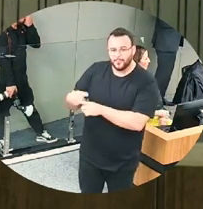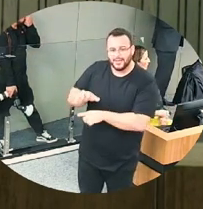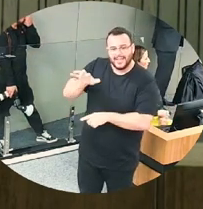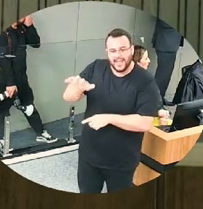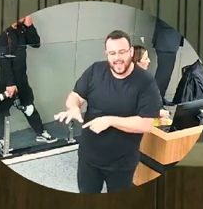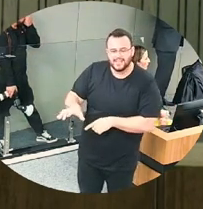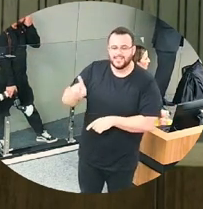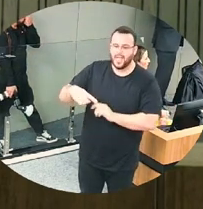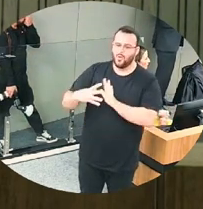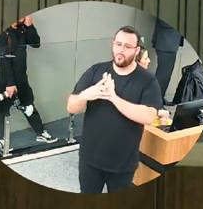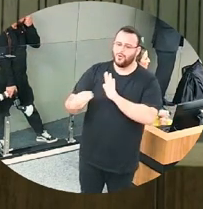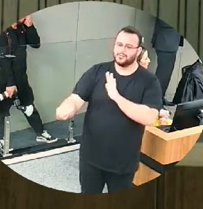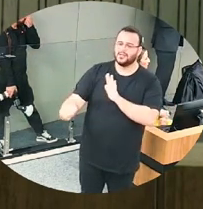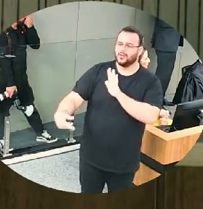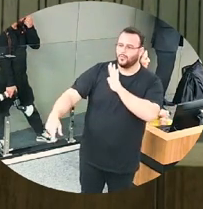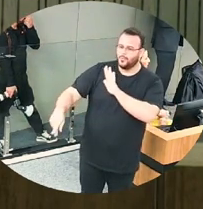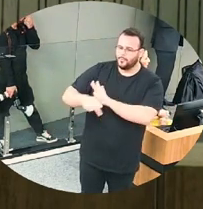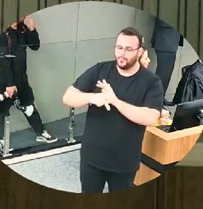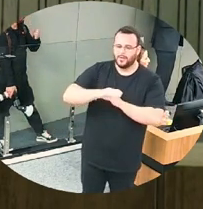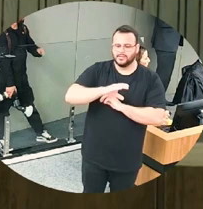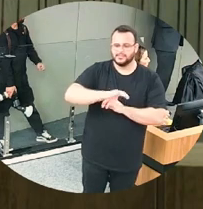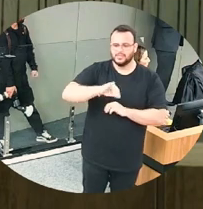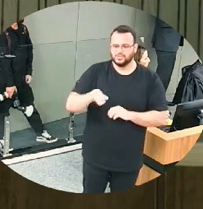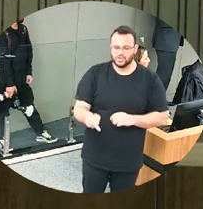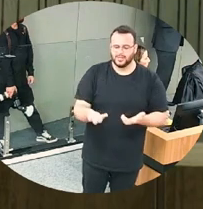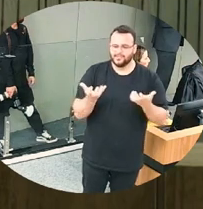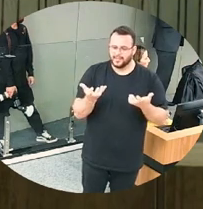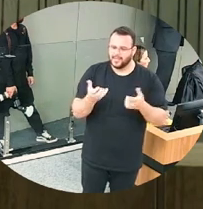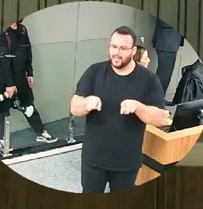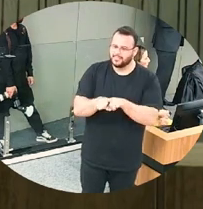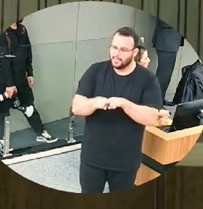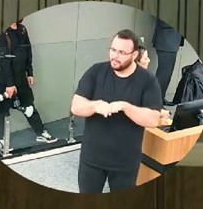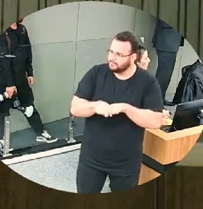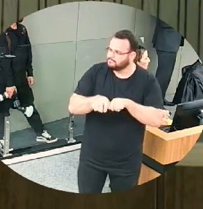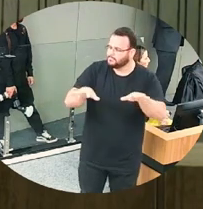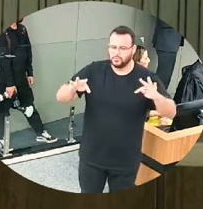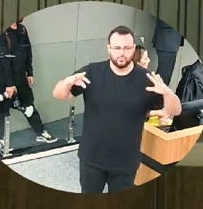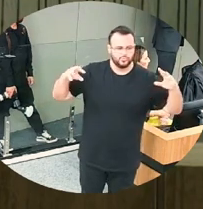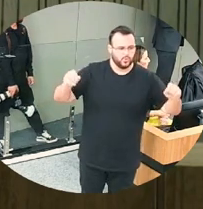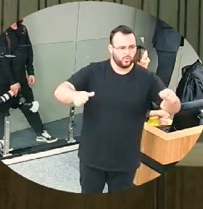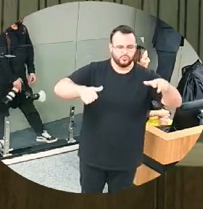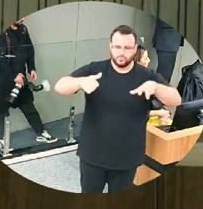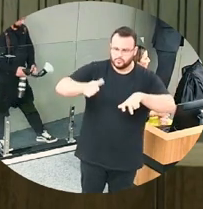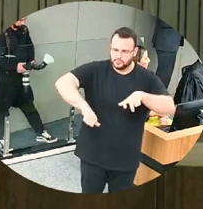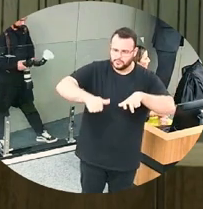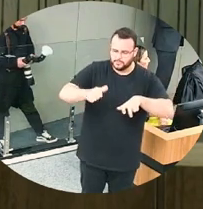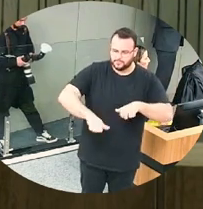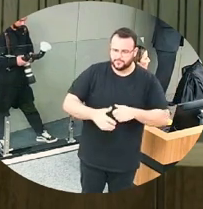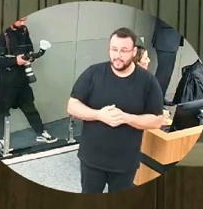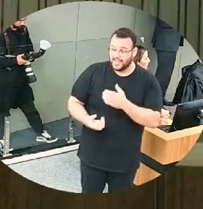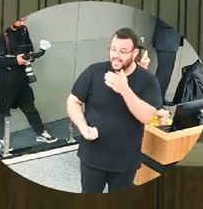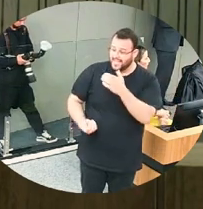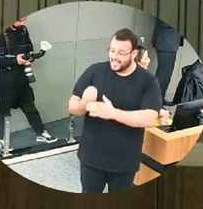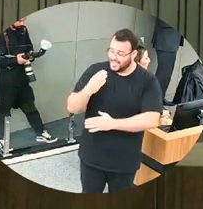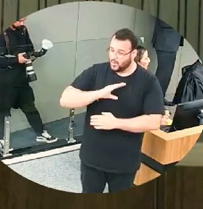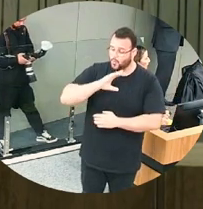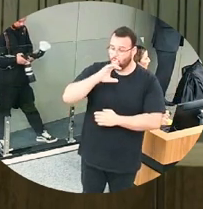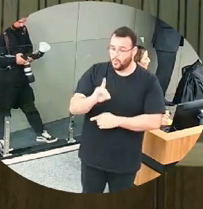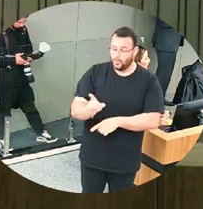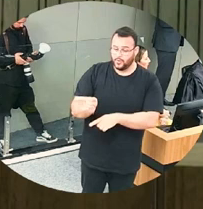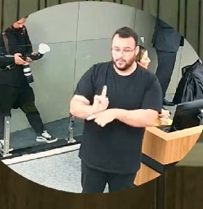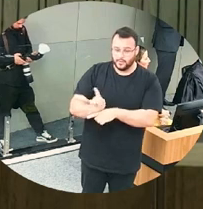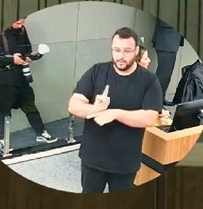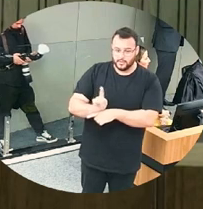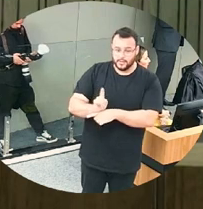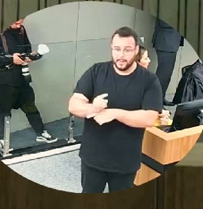é o modelo adotado pelo CNJ e que ele quer ver implantado em todos os tribunais criamos uma coordenação do gestão